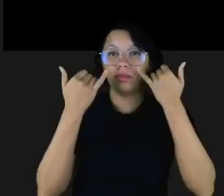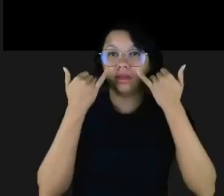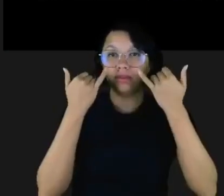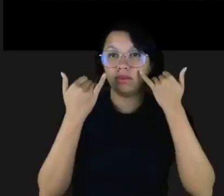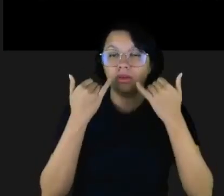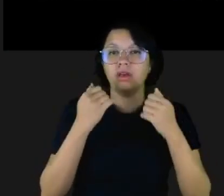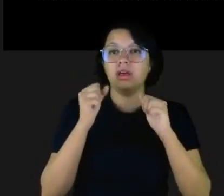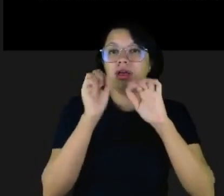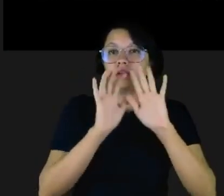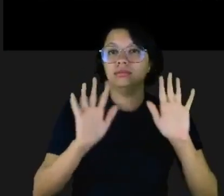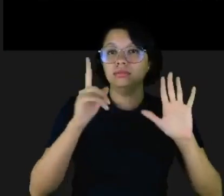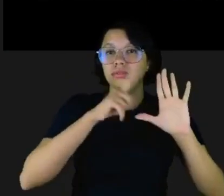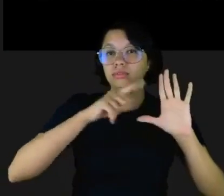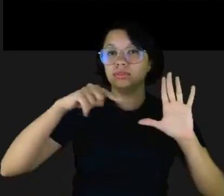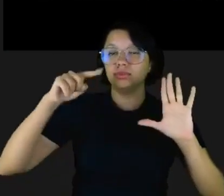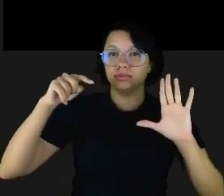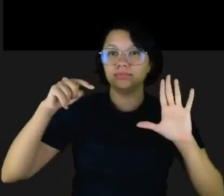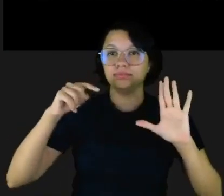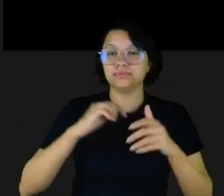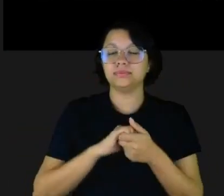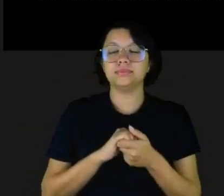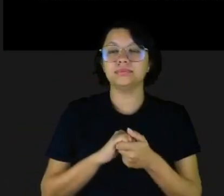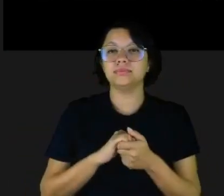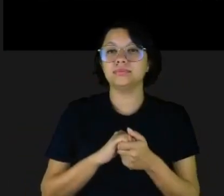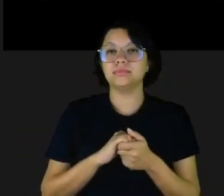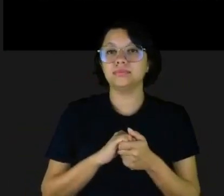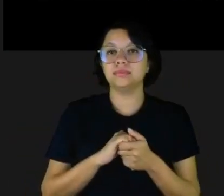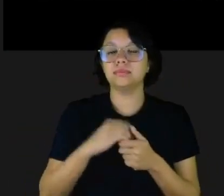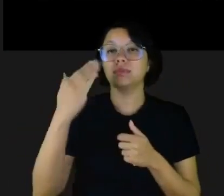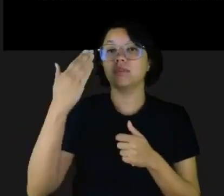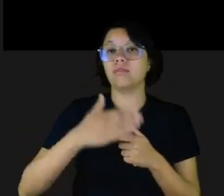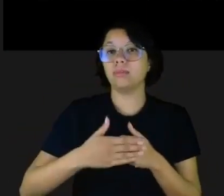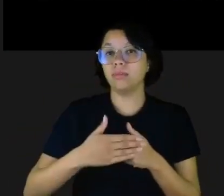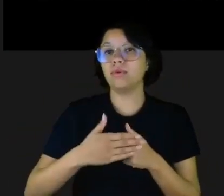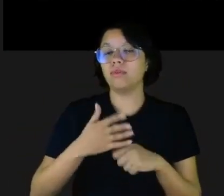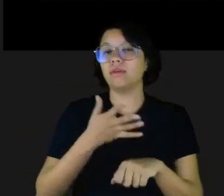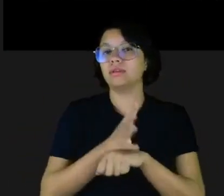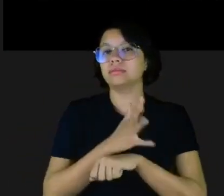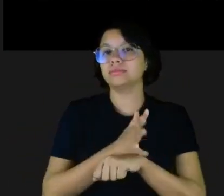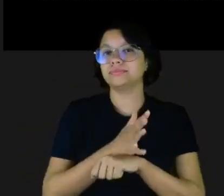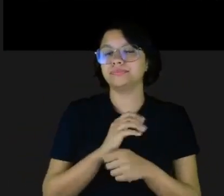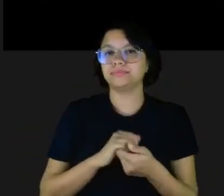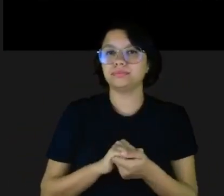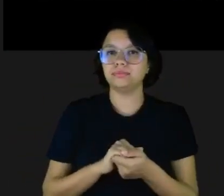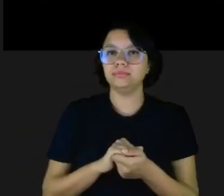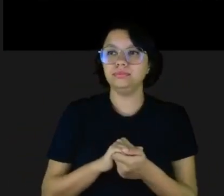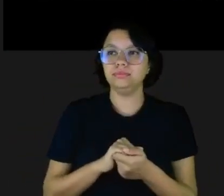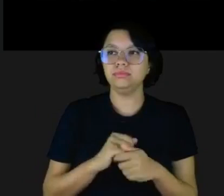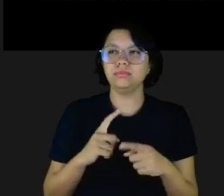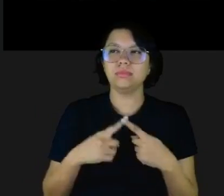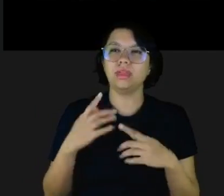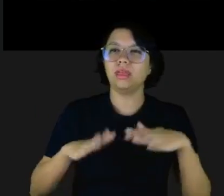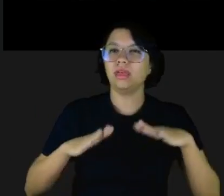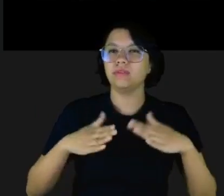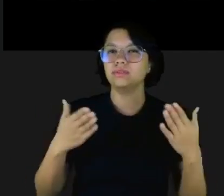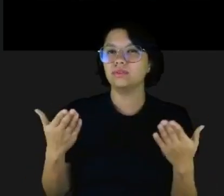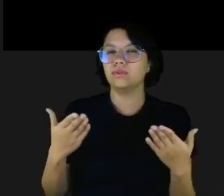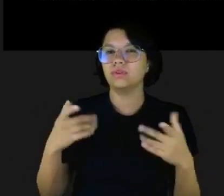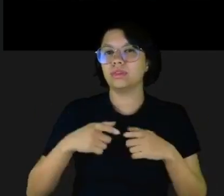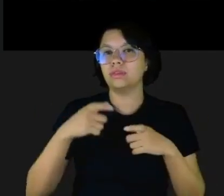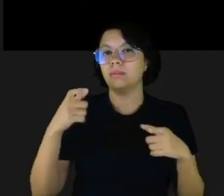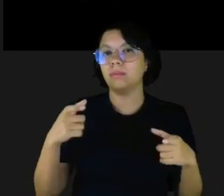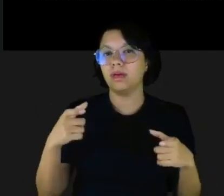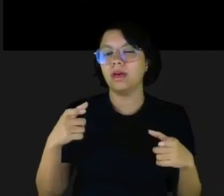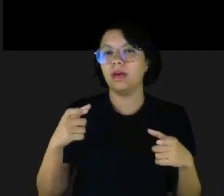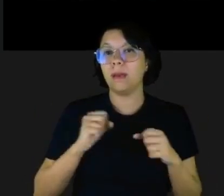um esboço de um gráfico que a gente vai comprovar isso na prática, mas talvez hoje a maior